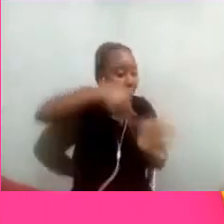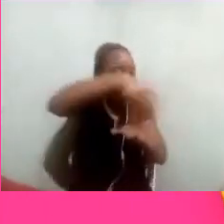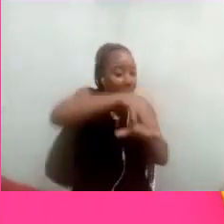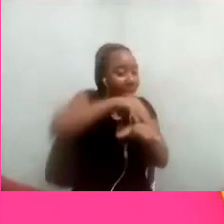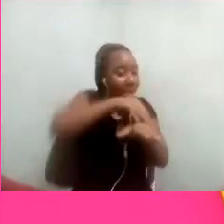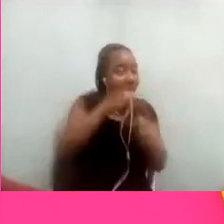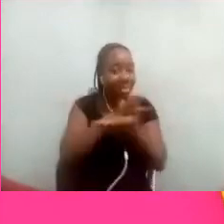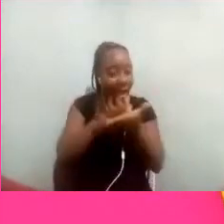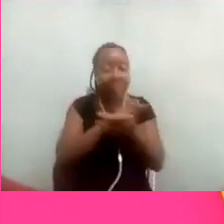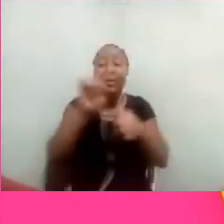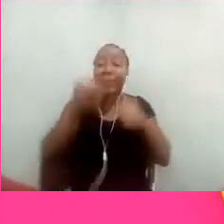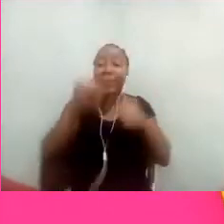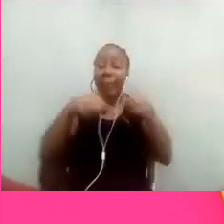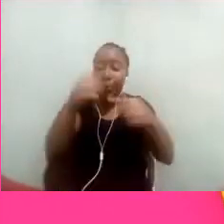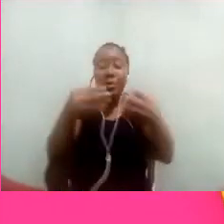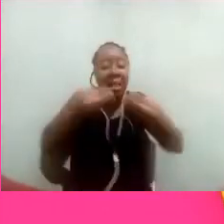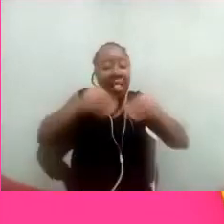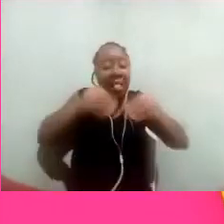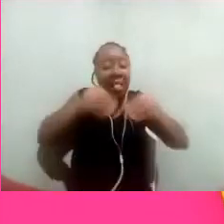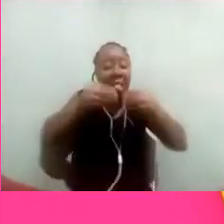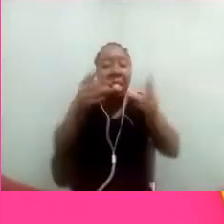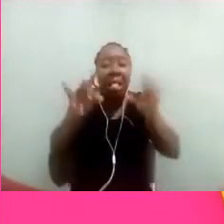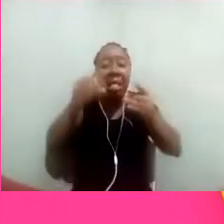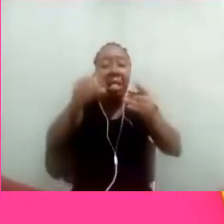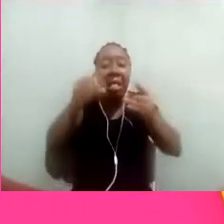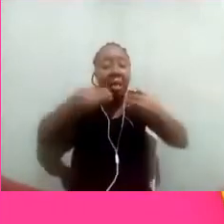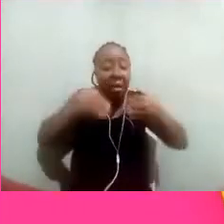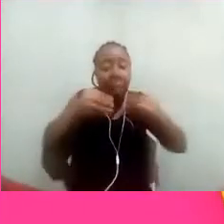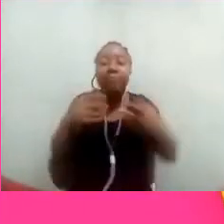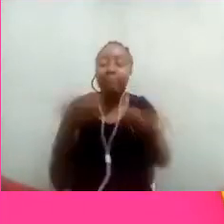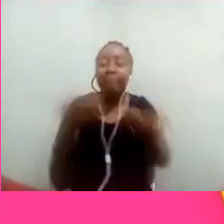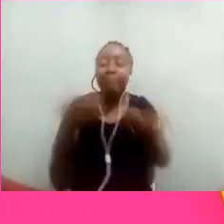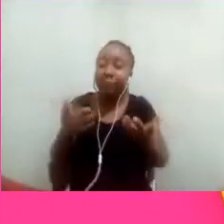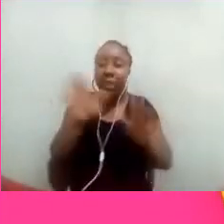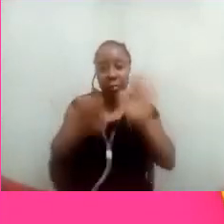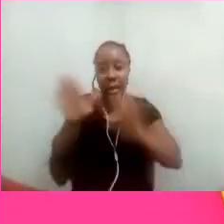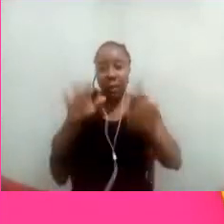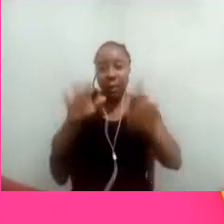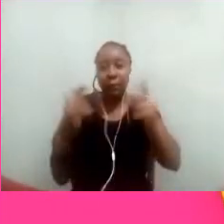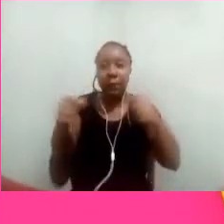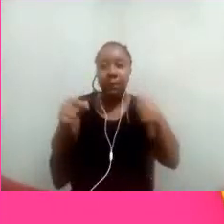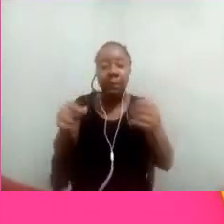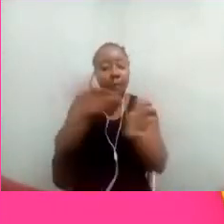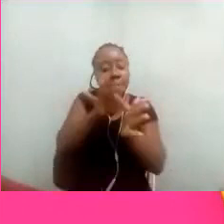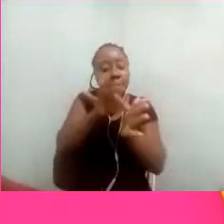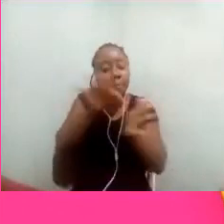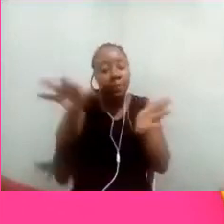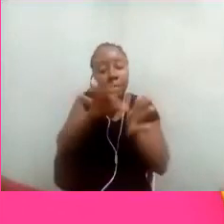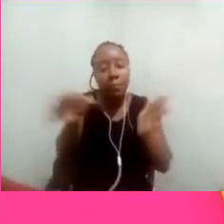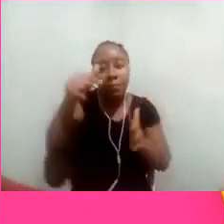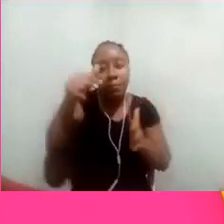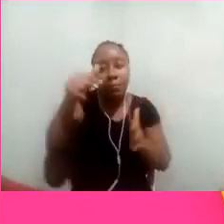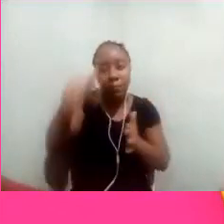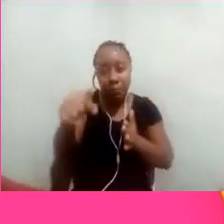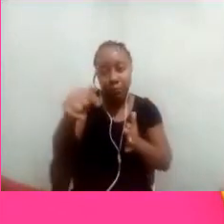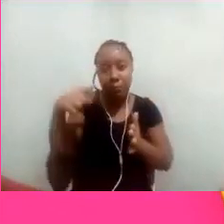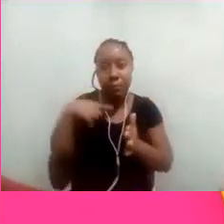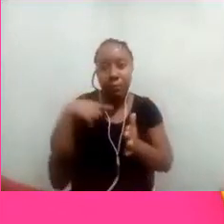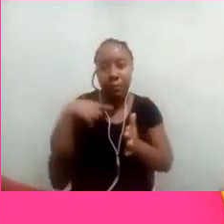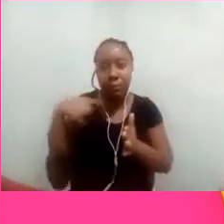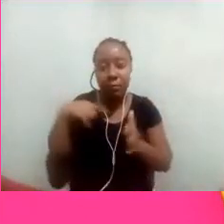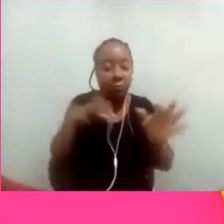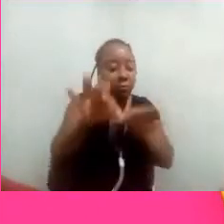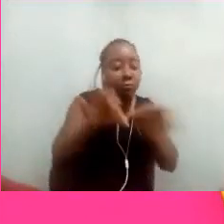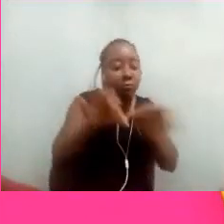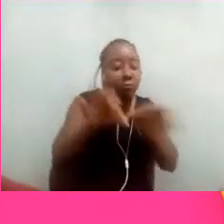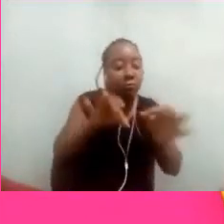no papel. Então, tem que tomar esse cuidado. Ó, na página 7, tem um objeto que ele acaba